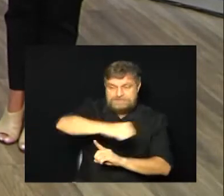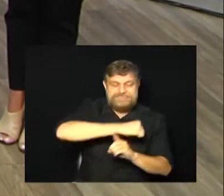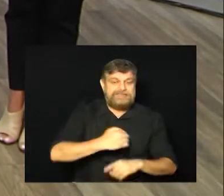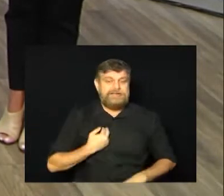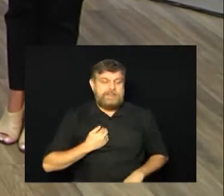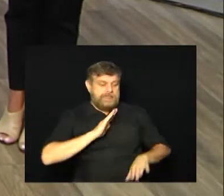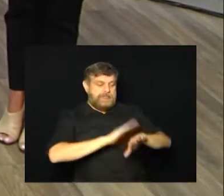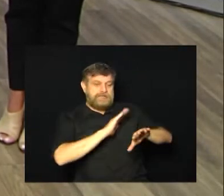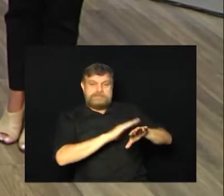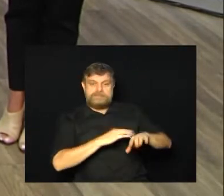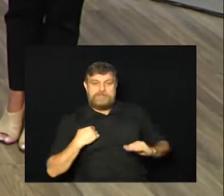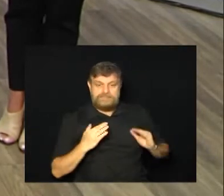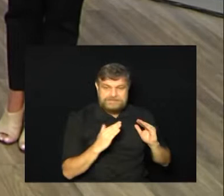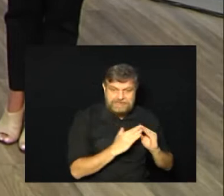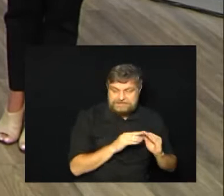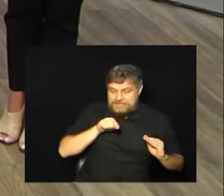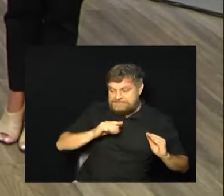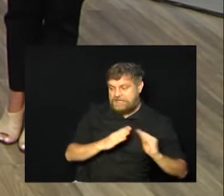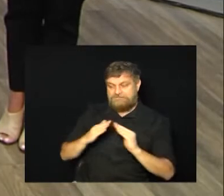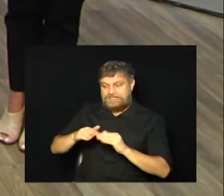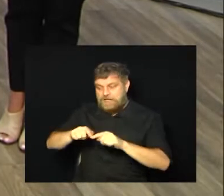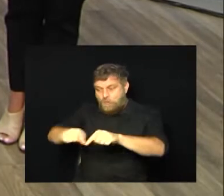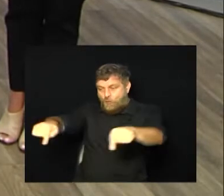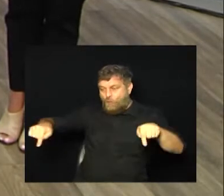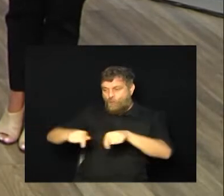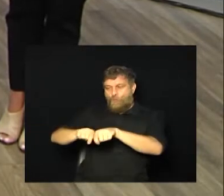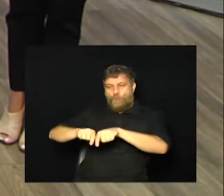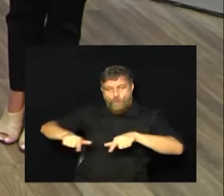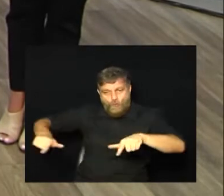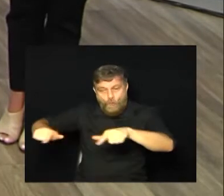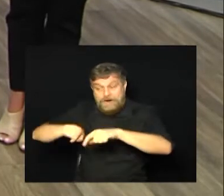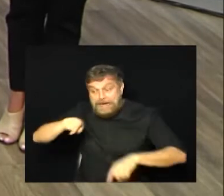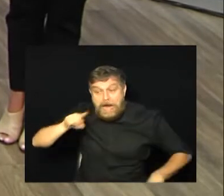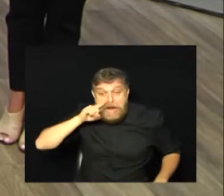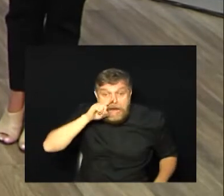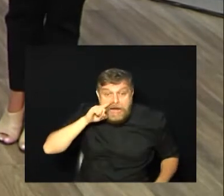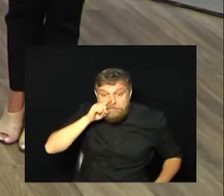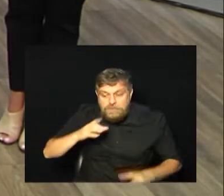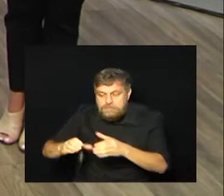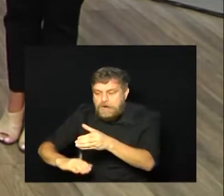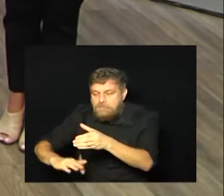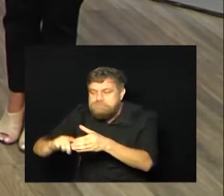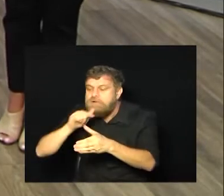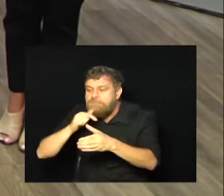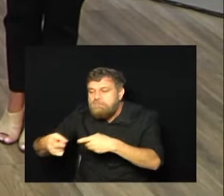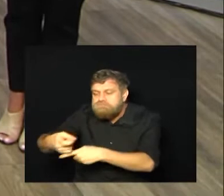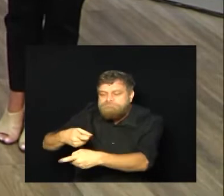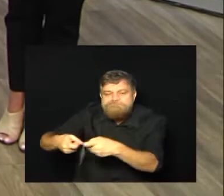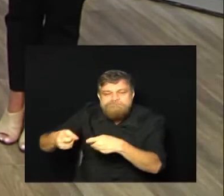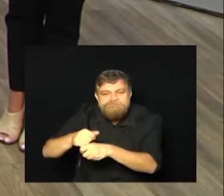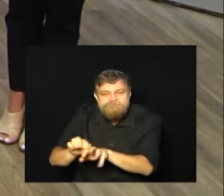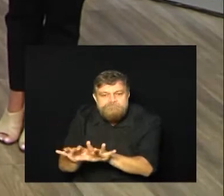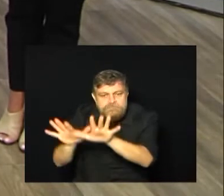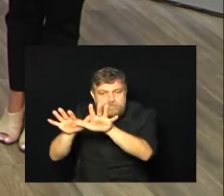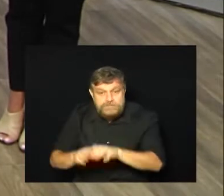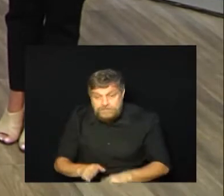a gente cuidar da nossa casa. Se tiver um terreno do lado também, é perigo. Então, não deixe a água acumular, principalmente